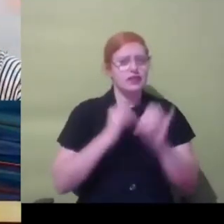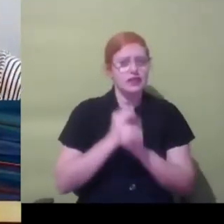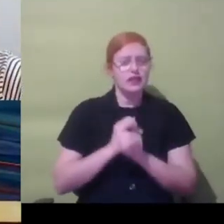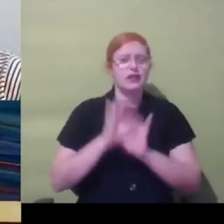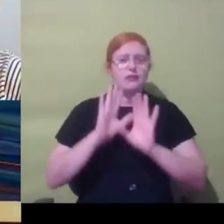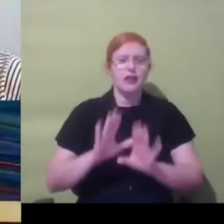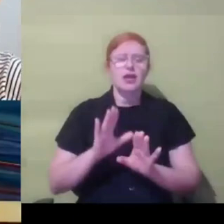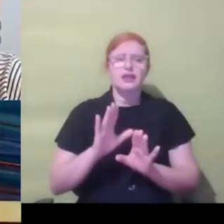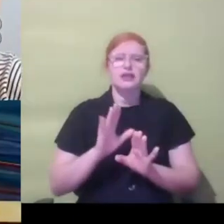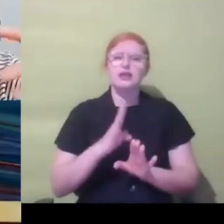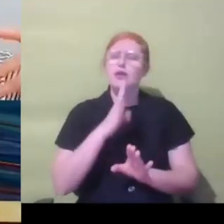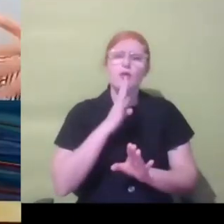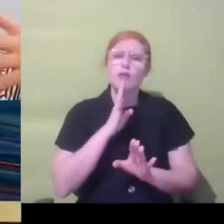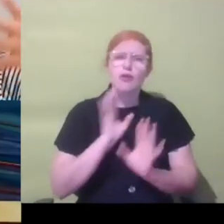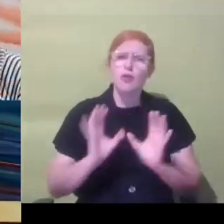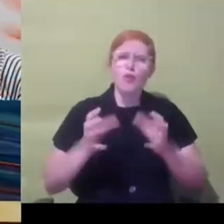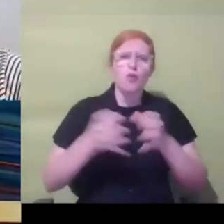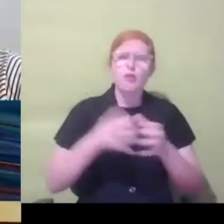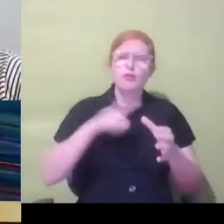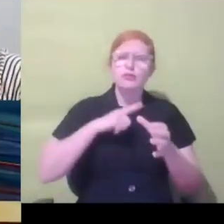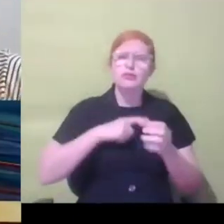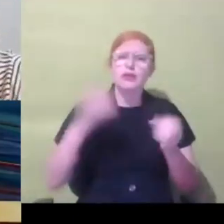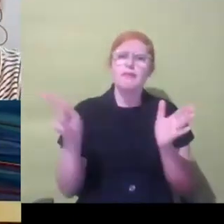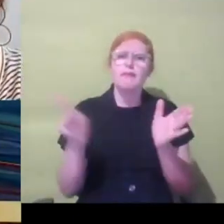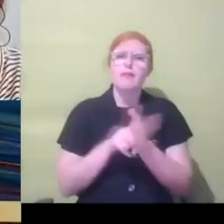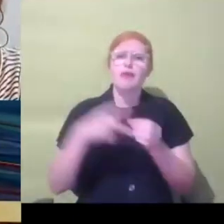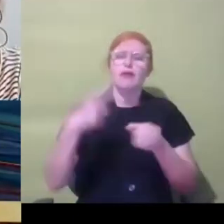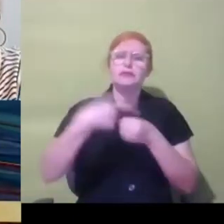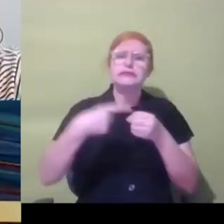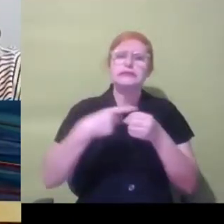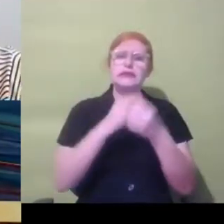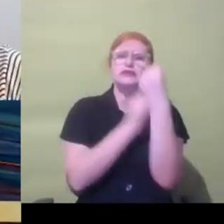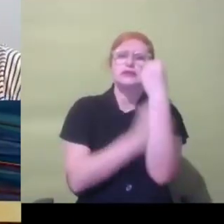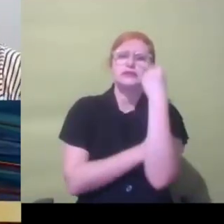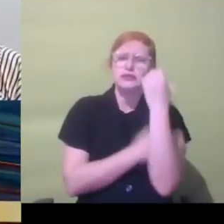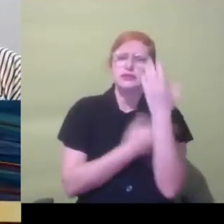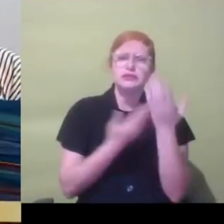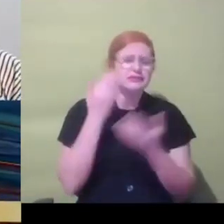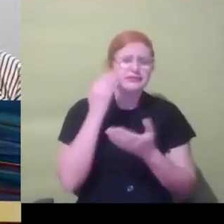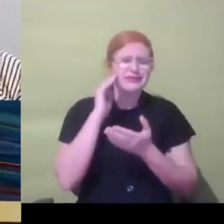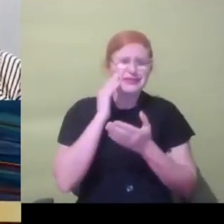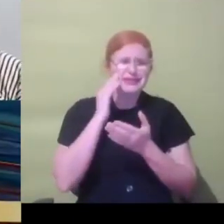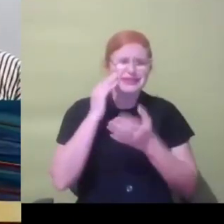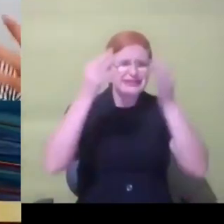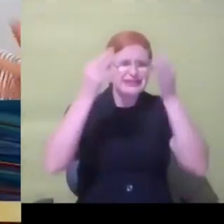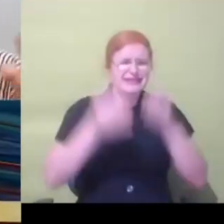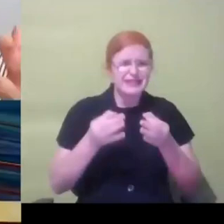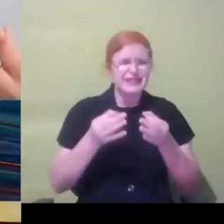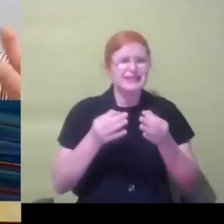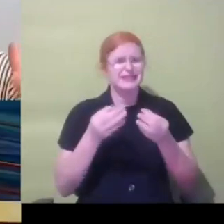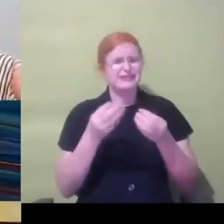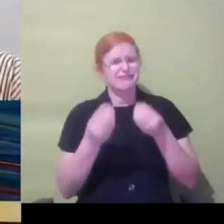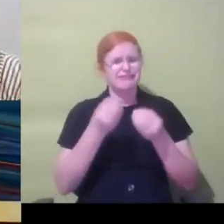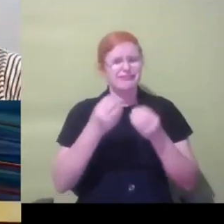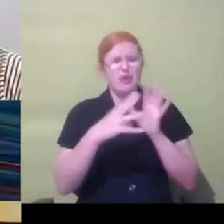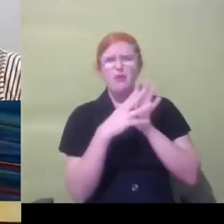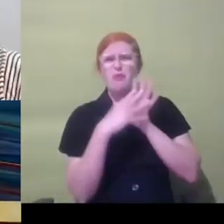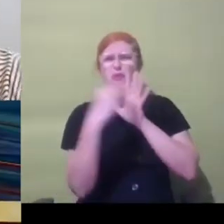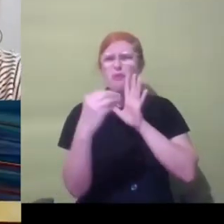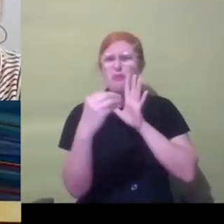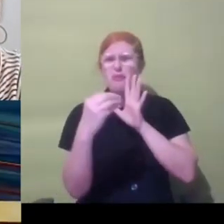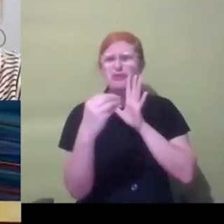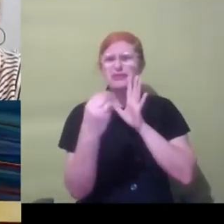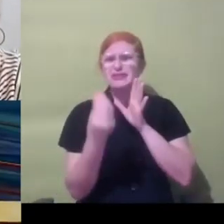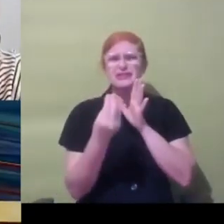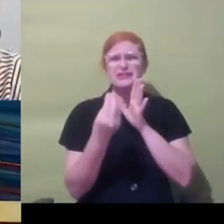o coletivo que tem na cidade, às vezes por não conhecer direito às iniciativas. E aí fica presa nesse modelo que é um modelo formatado